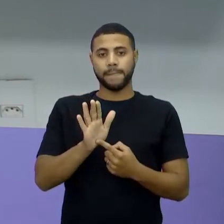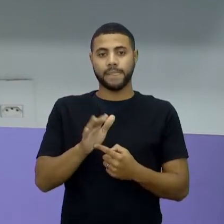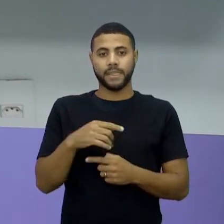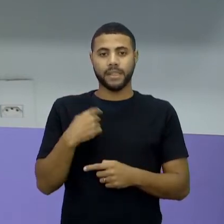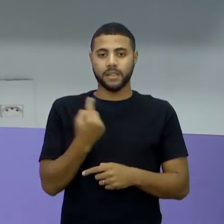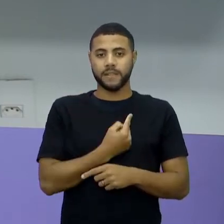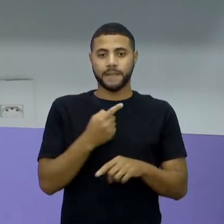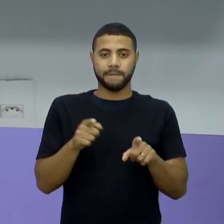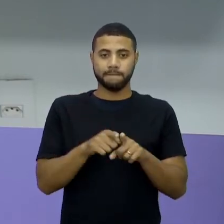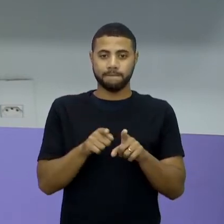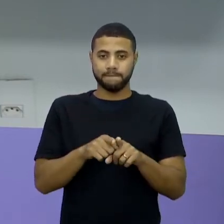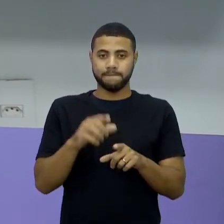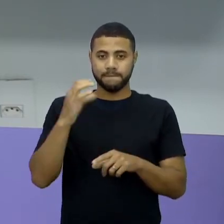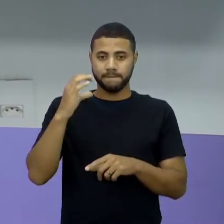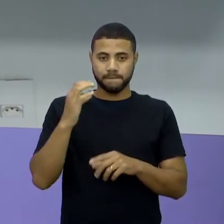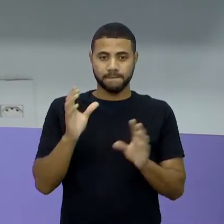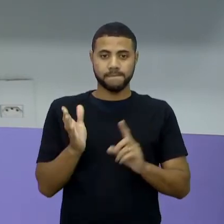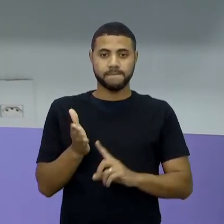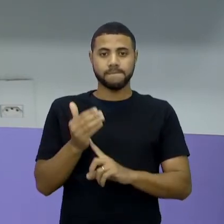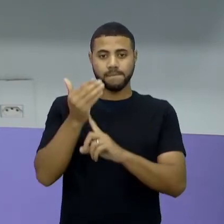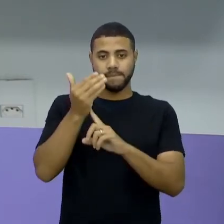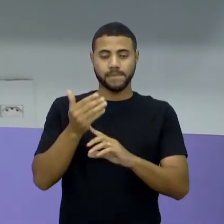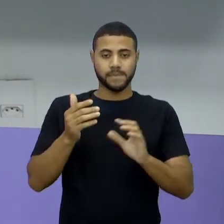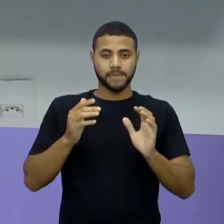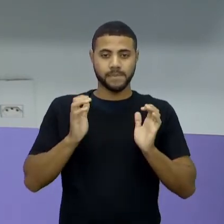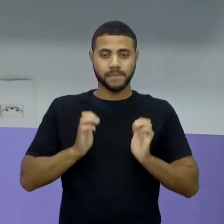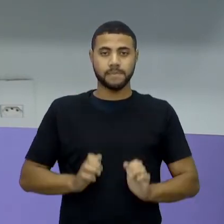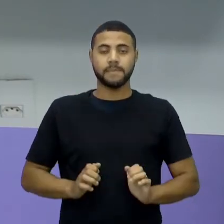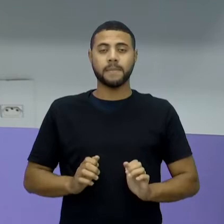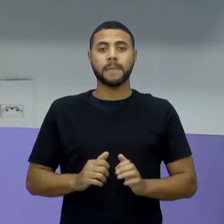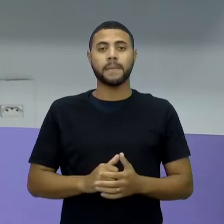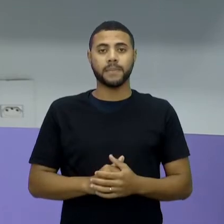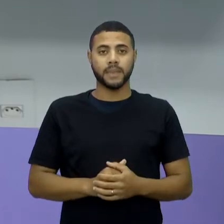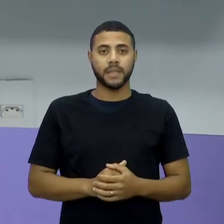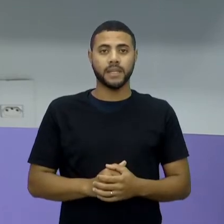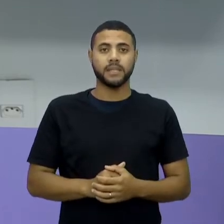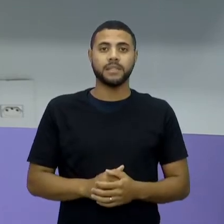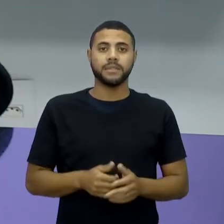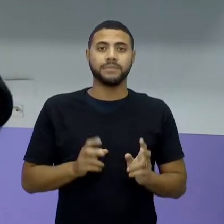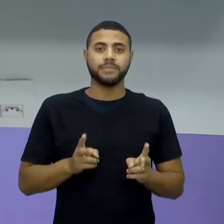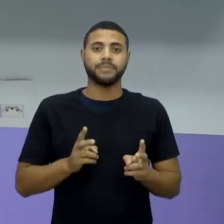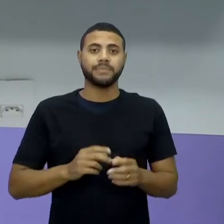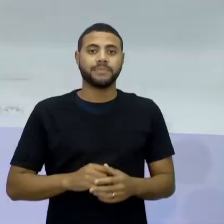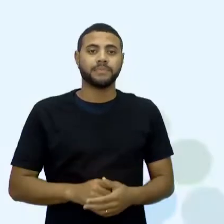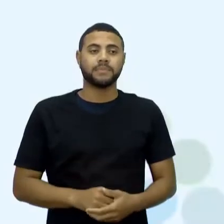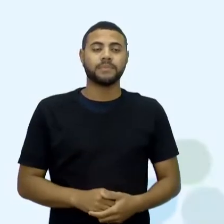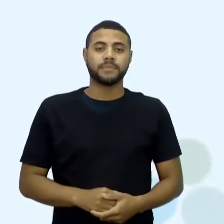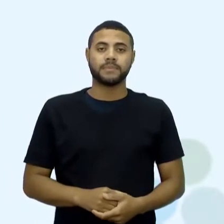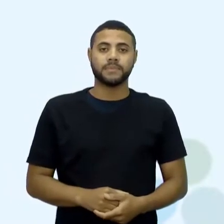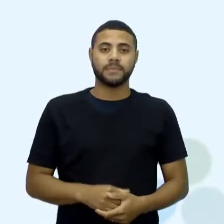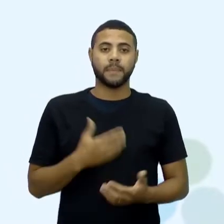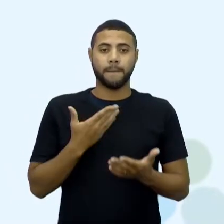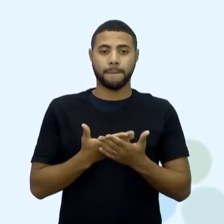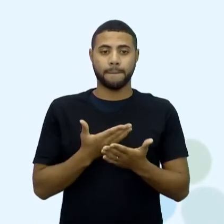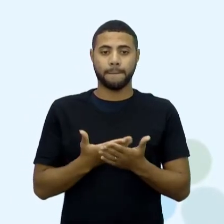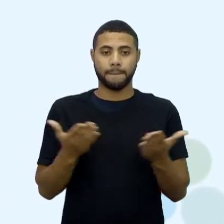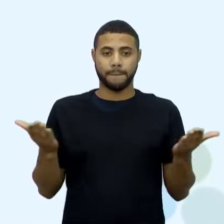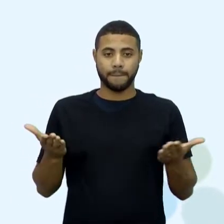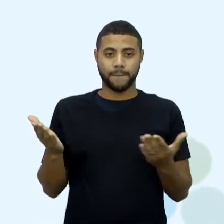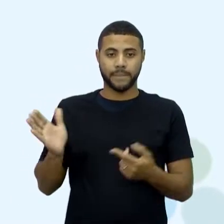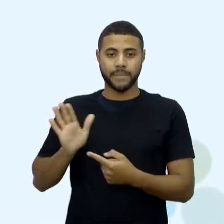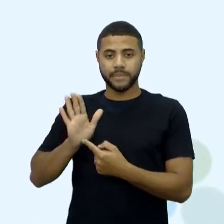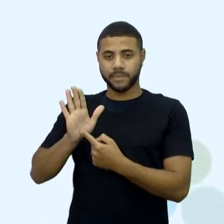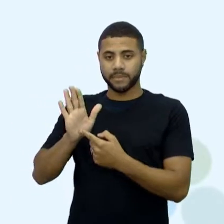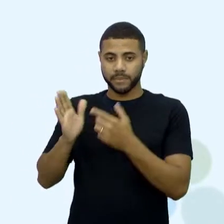o nosso, Ciência, Tecnologia e Ética. Então, a nossa aula de hoje, ela